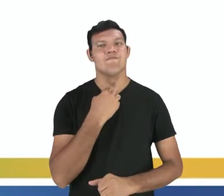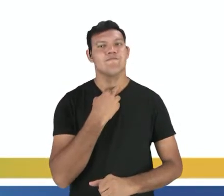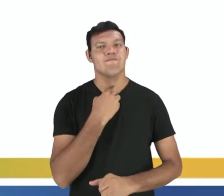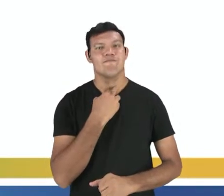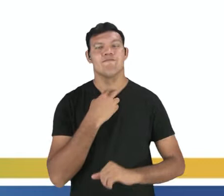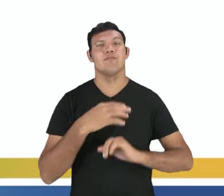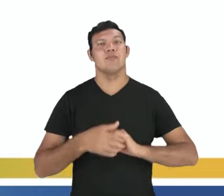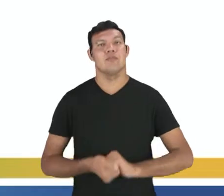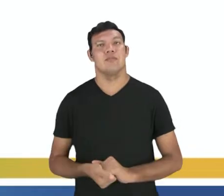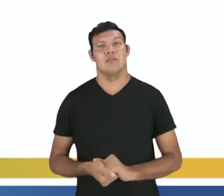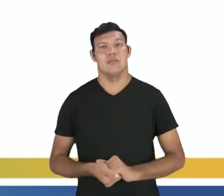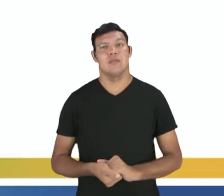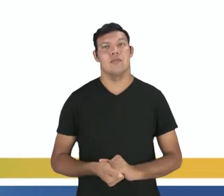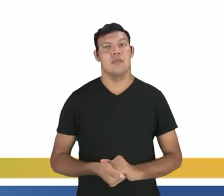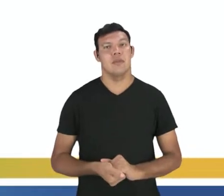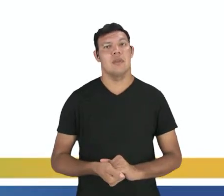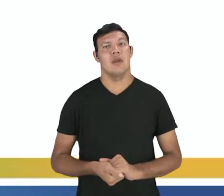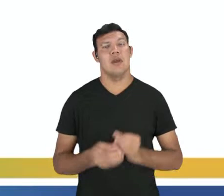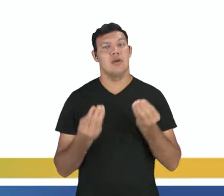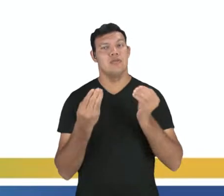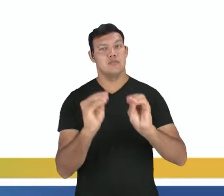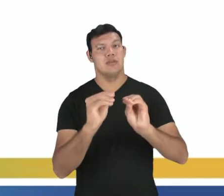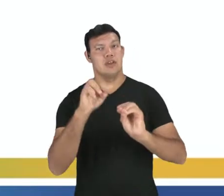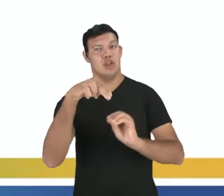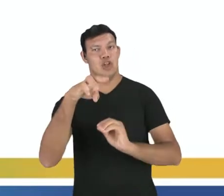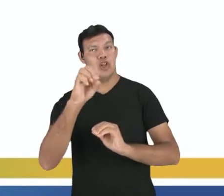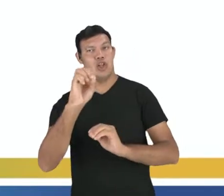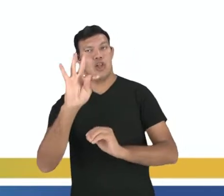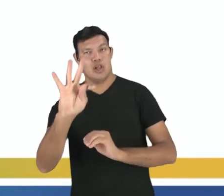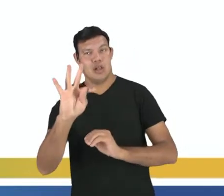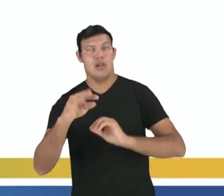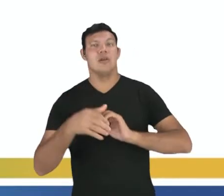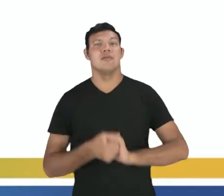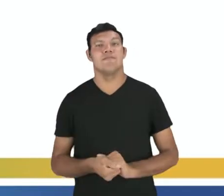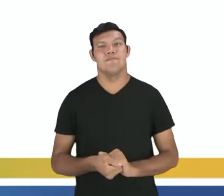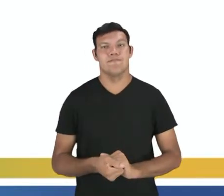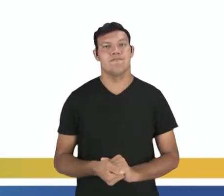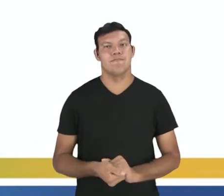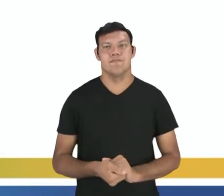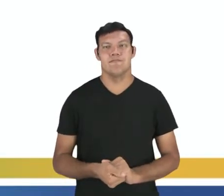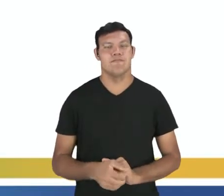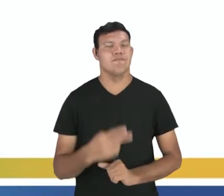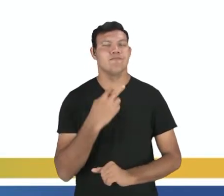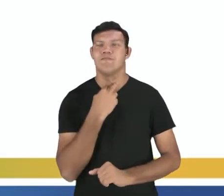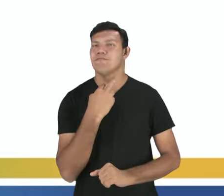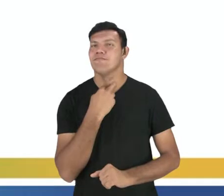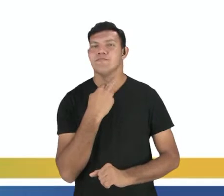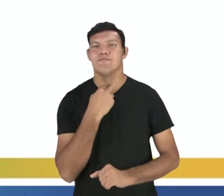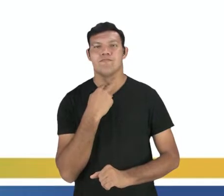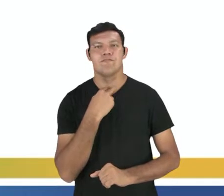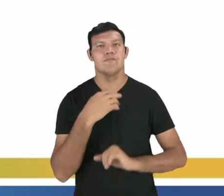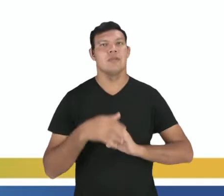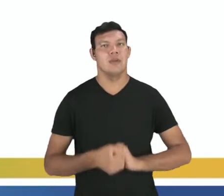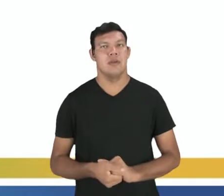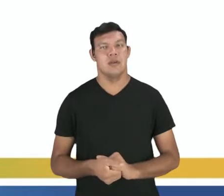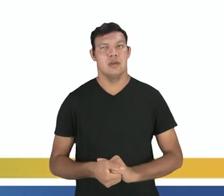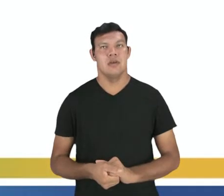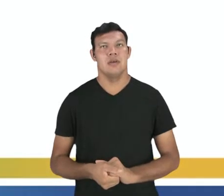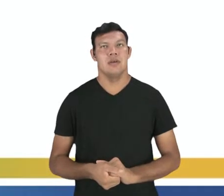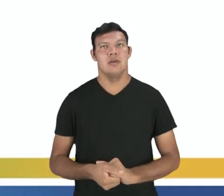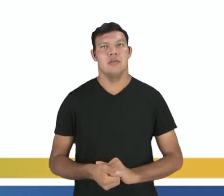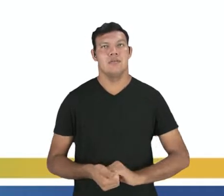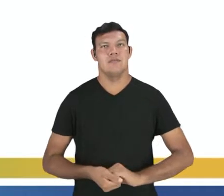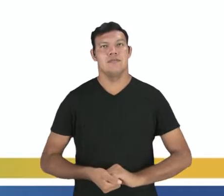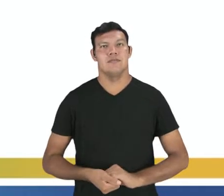pouco. Quando eu acrescento o not, cannot, para algo que não é permitido. Por exemplo, you can't